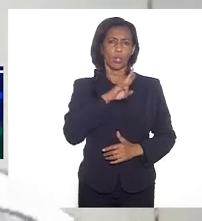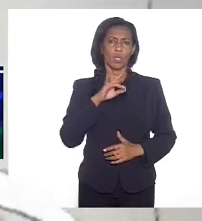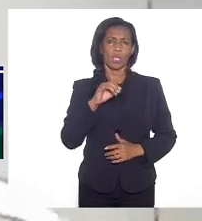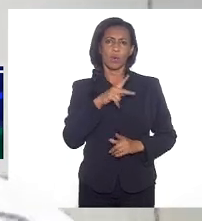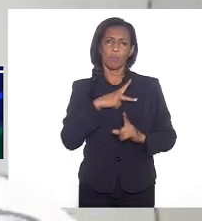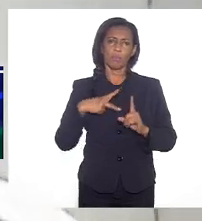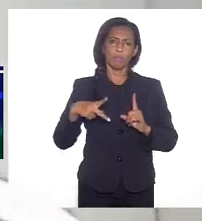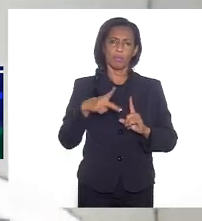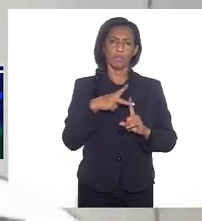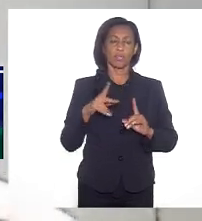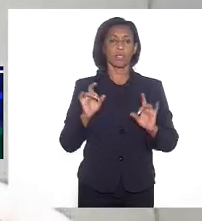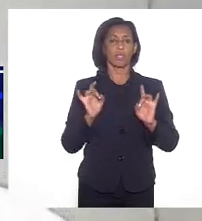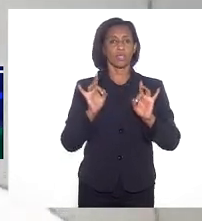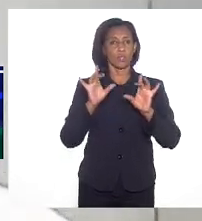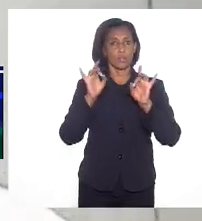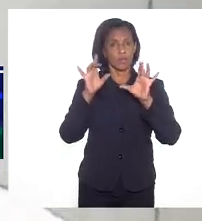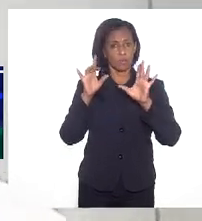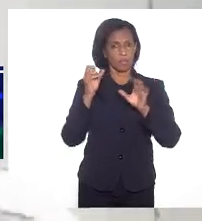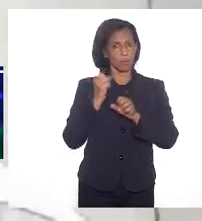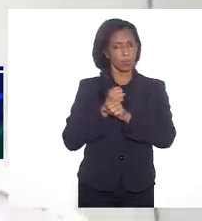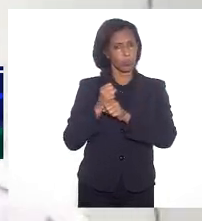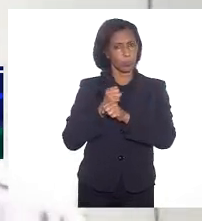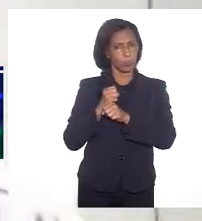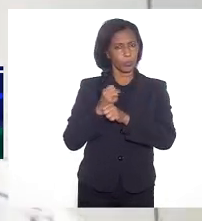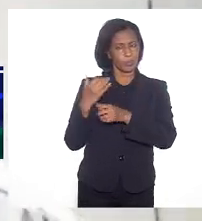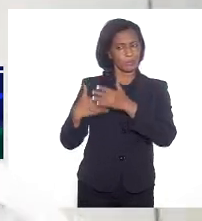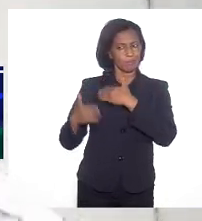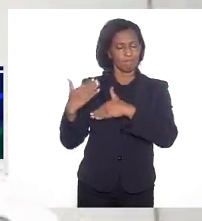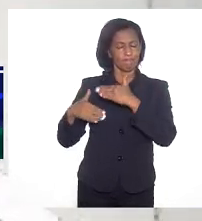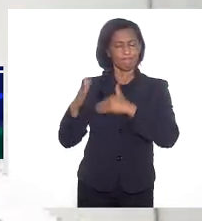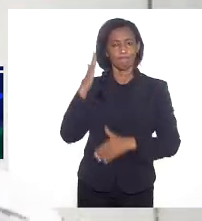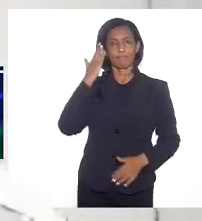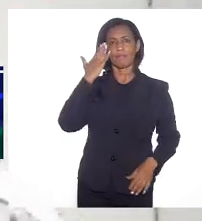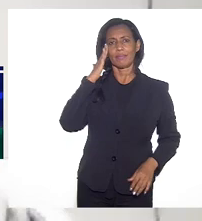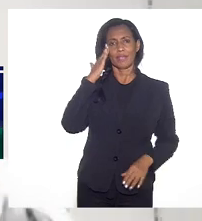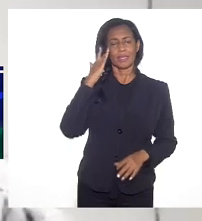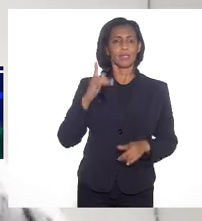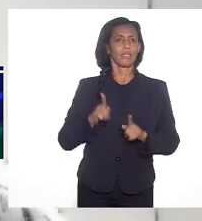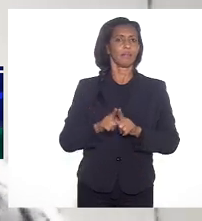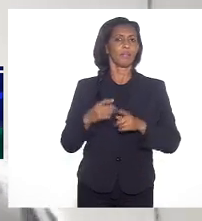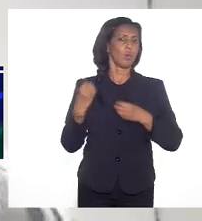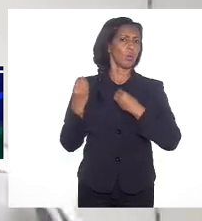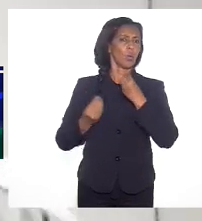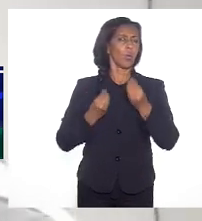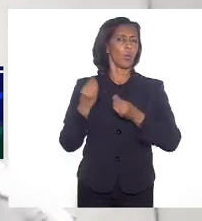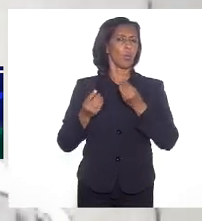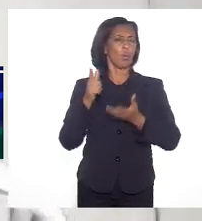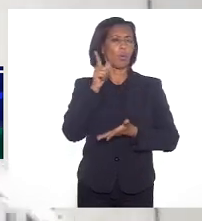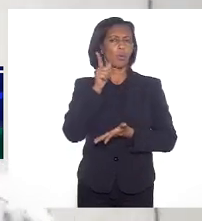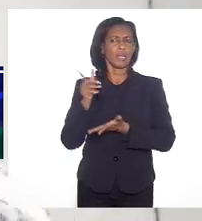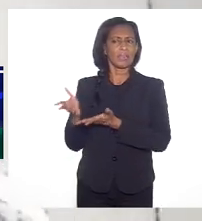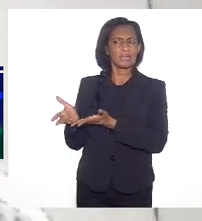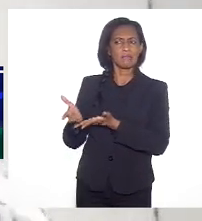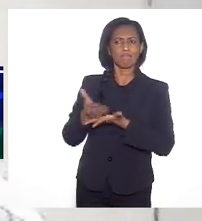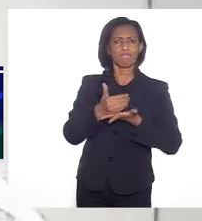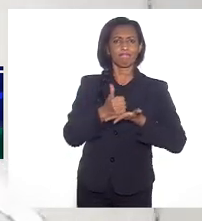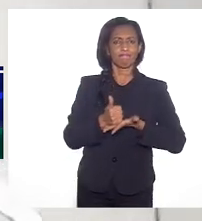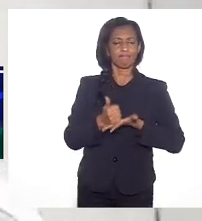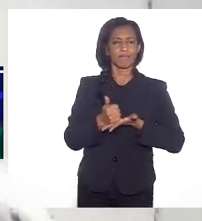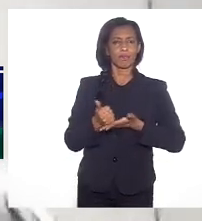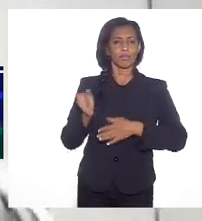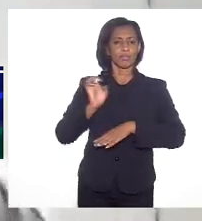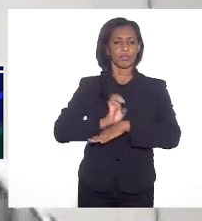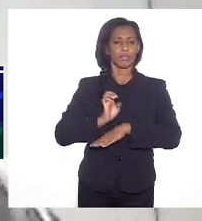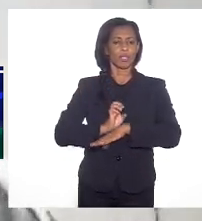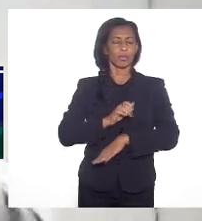especialmente nas últimas décadas e tentar entender como se dá o financiamento da Previdência no Estado do Rio de Janeiro